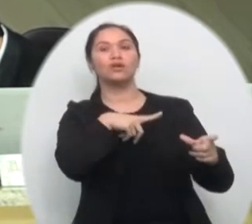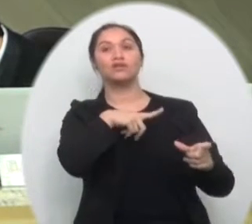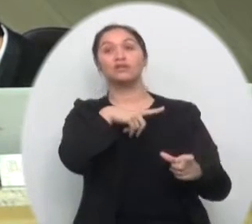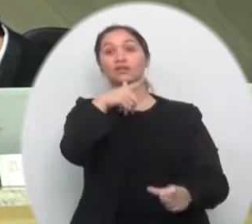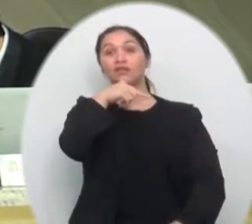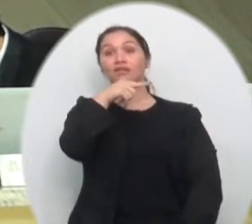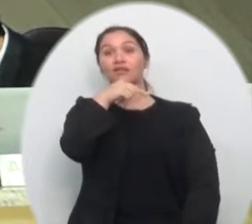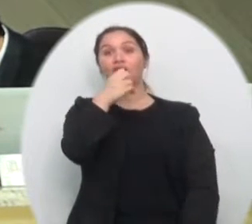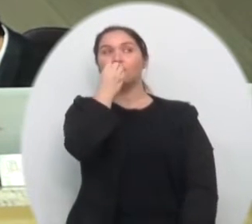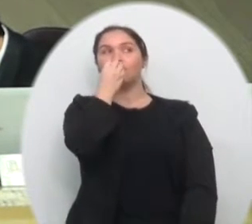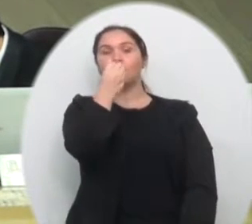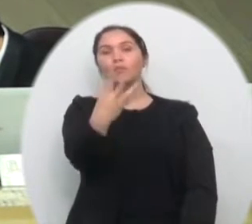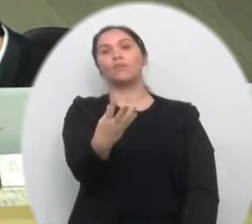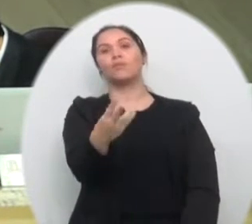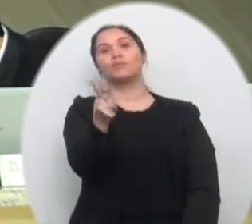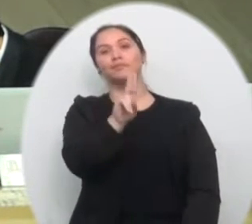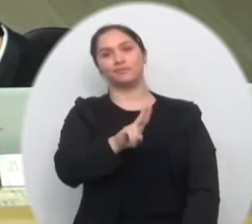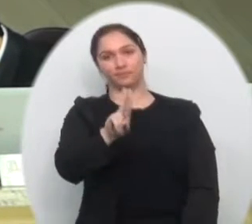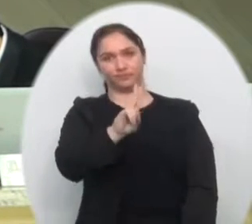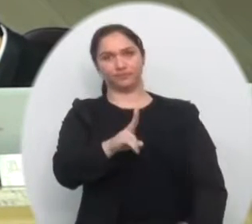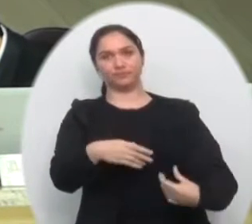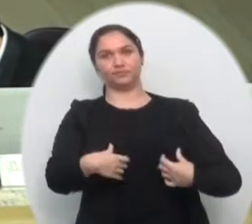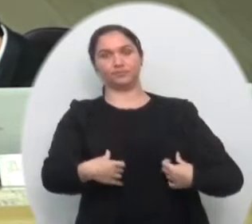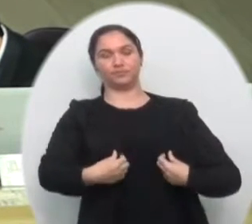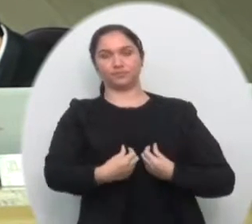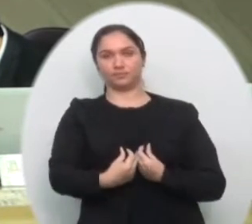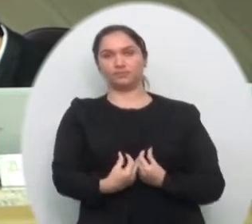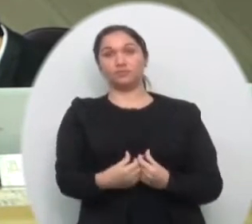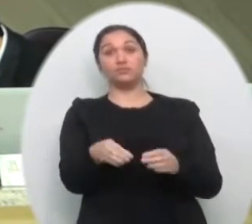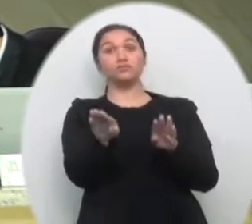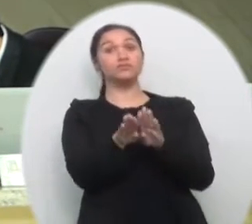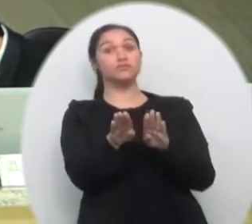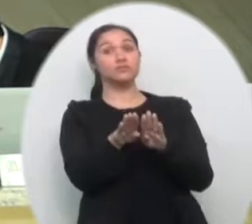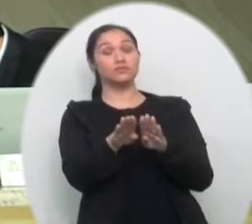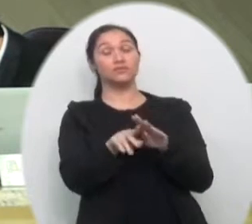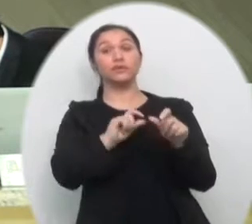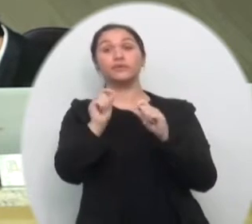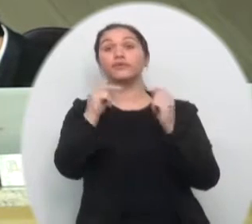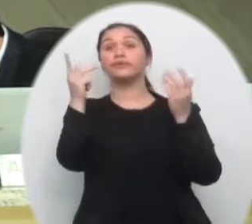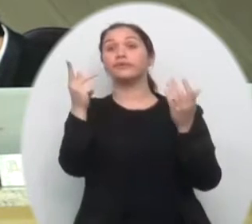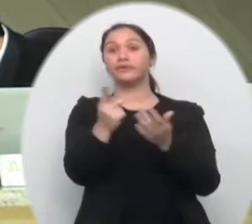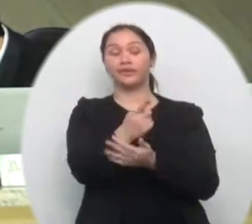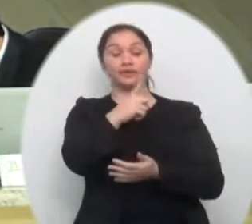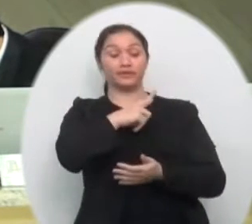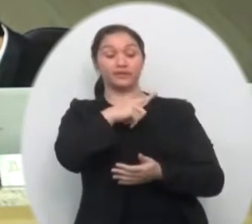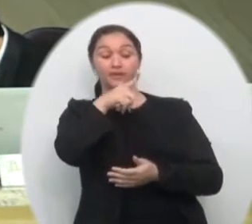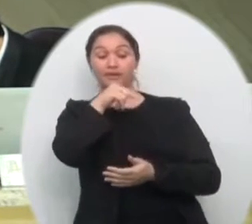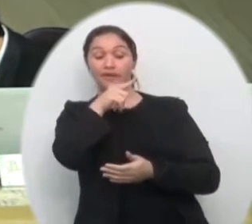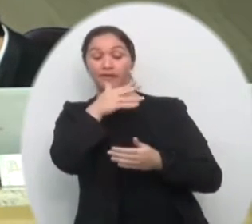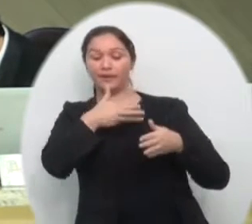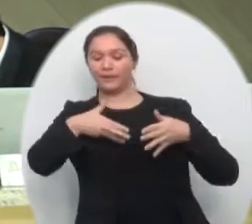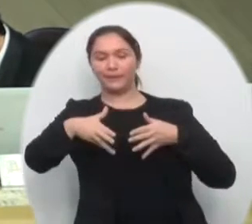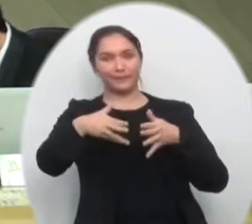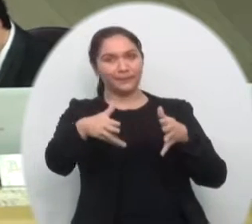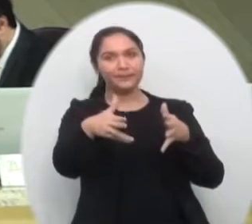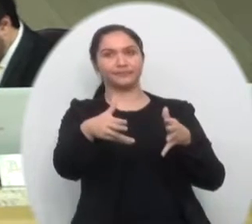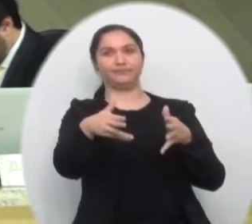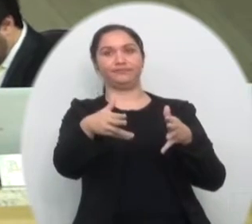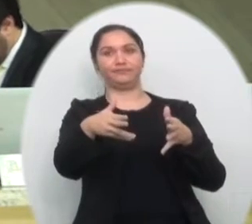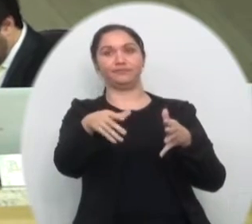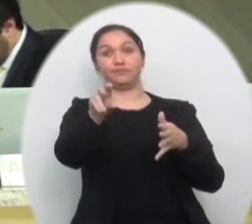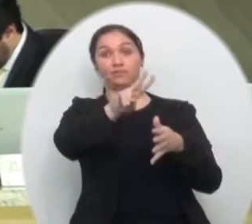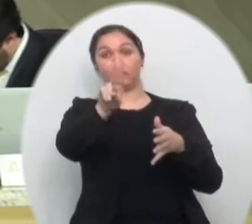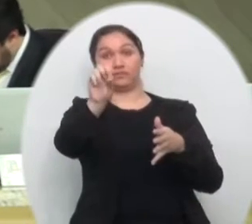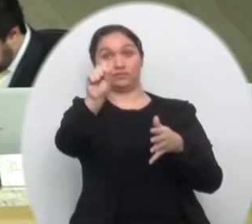E também, por último, é um bombeamento da água diretamente no Rio Sangão. Depois dessa terceira lagoa, a